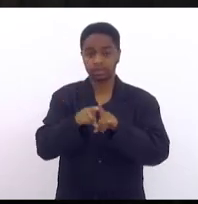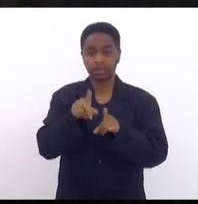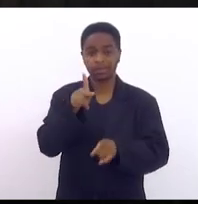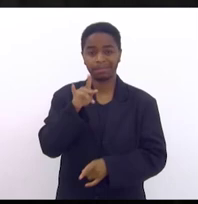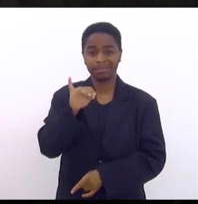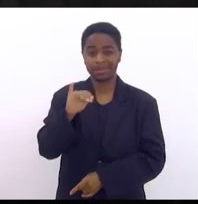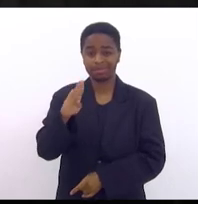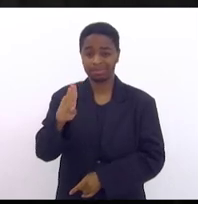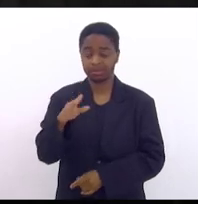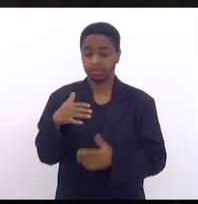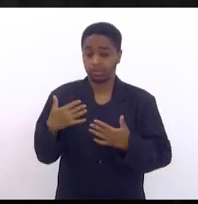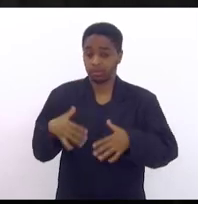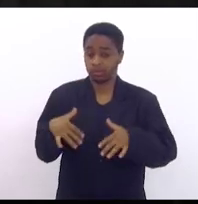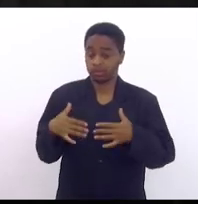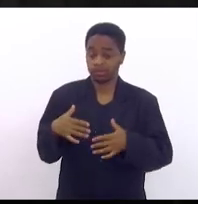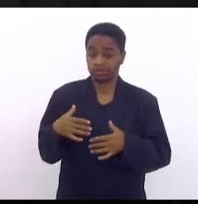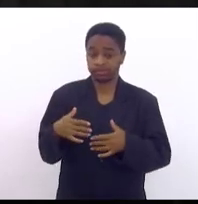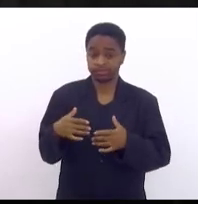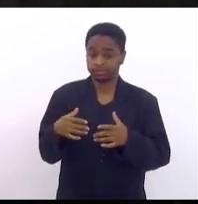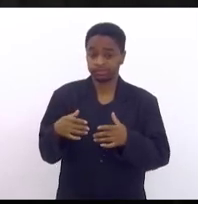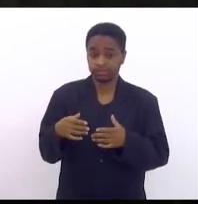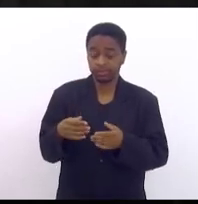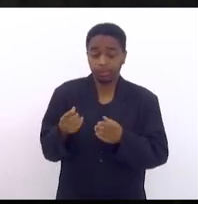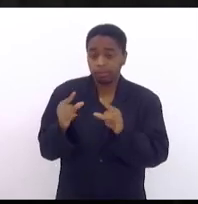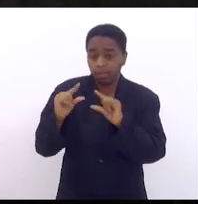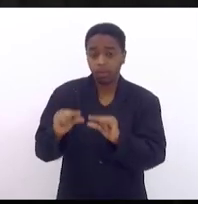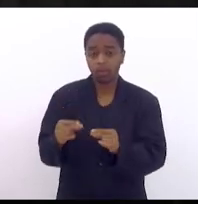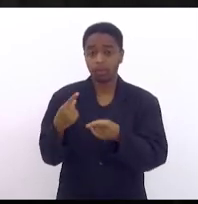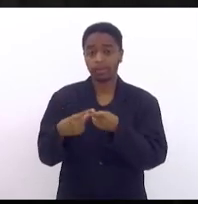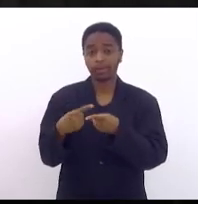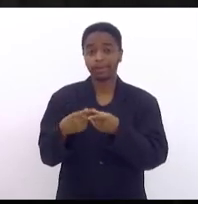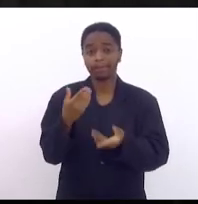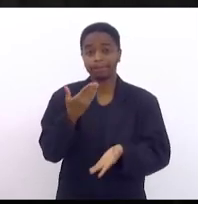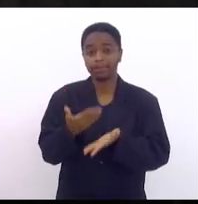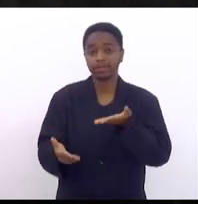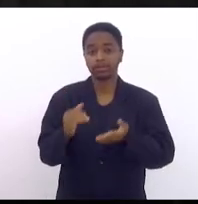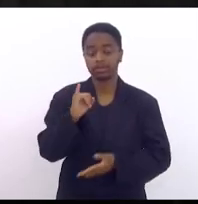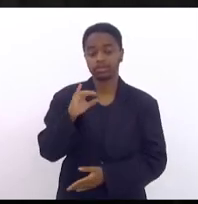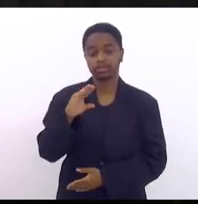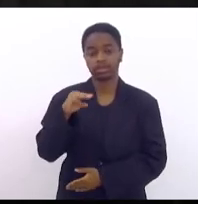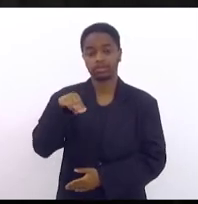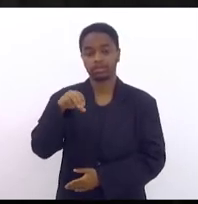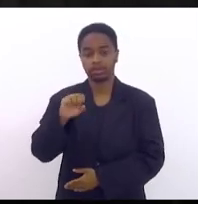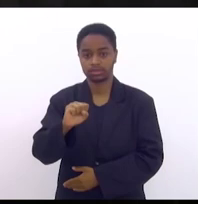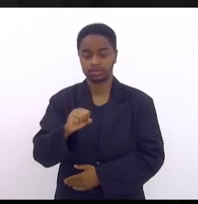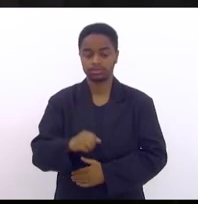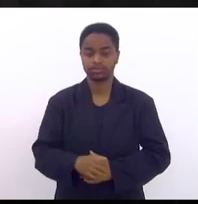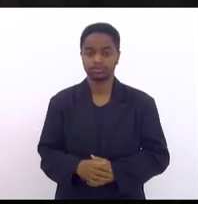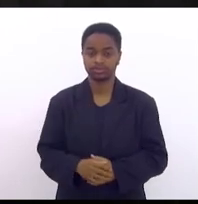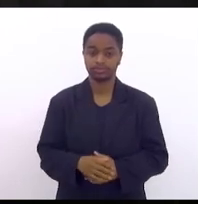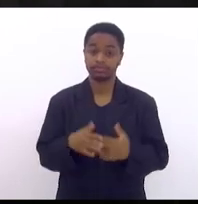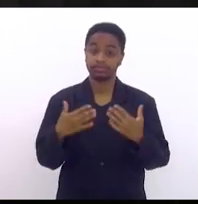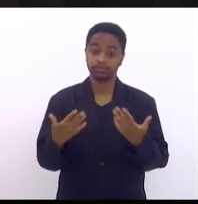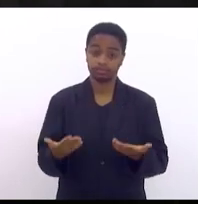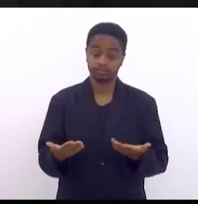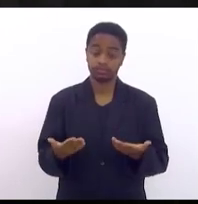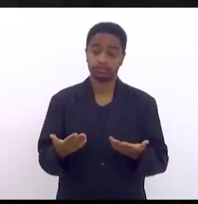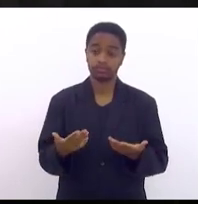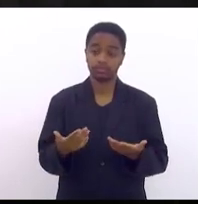mão, porque perdeu parcela significativa do seu ICMS. Então, eu saio